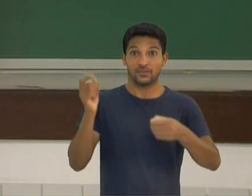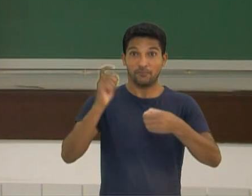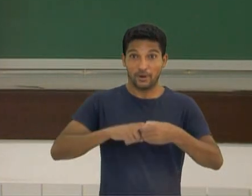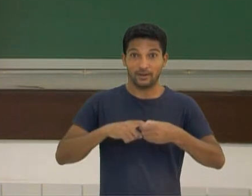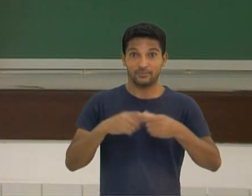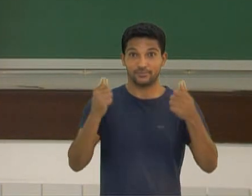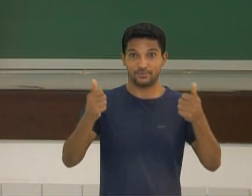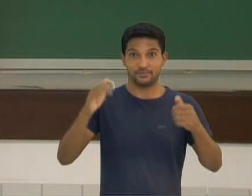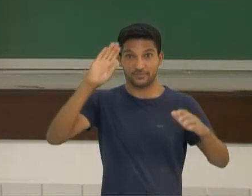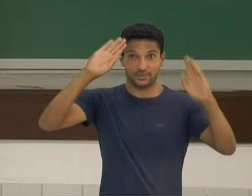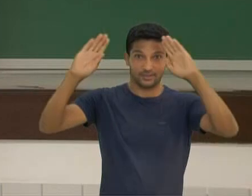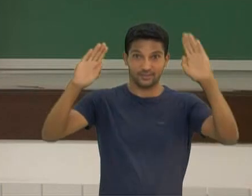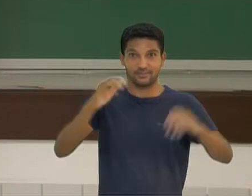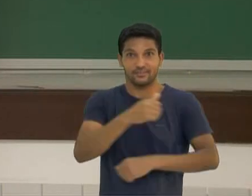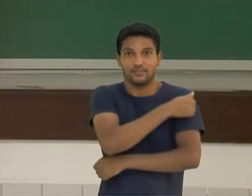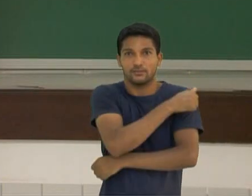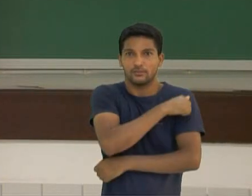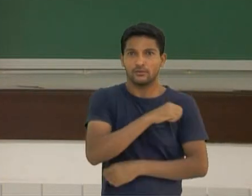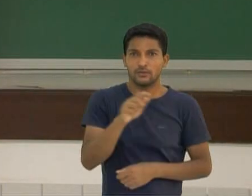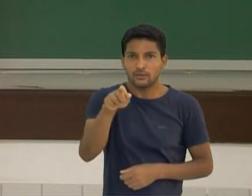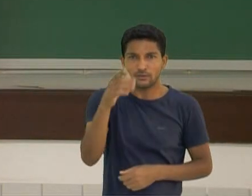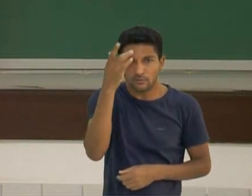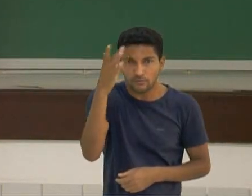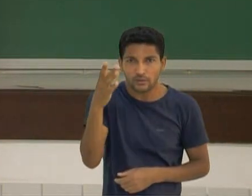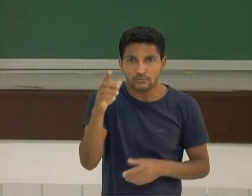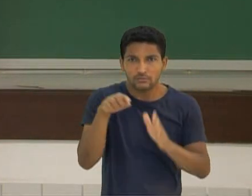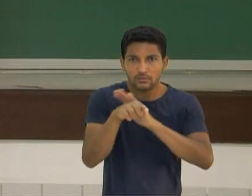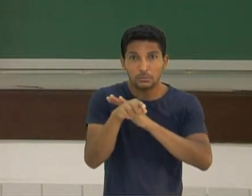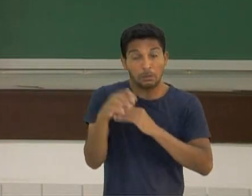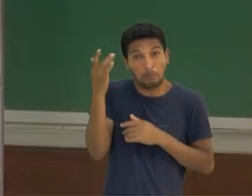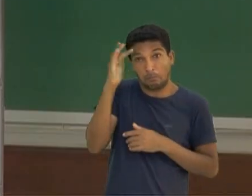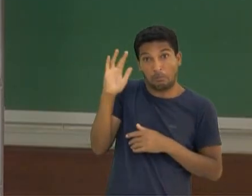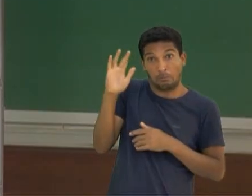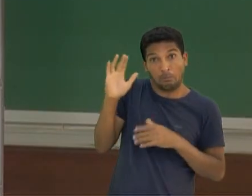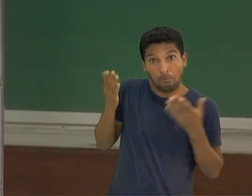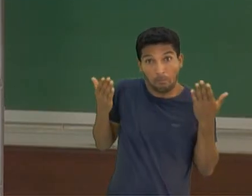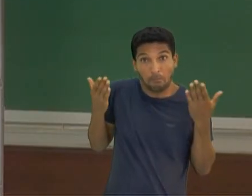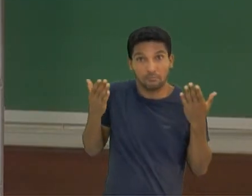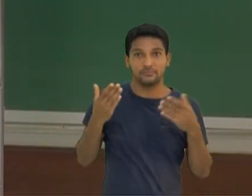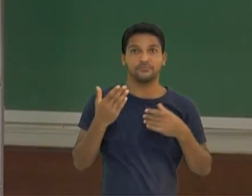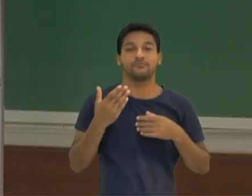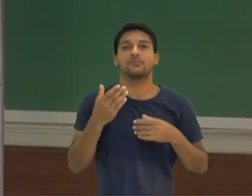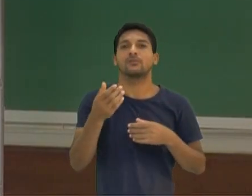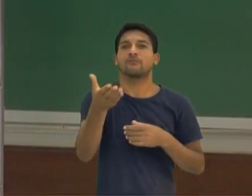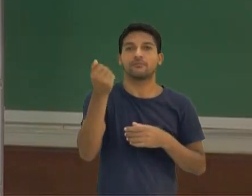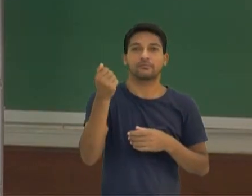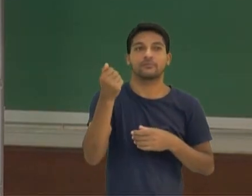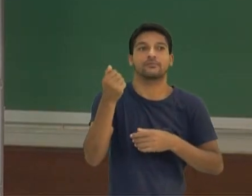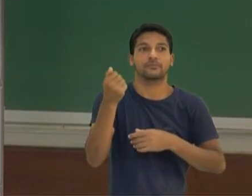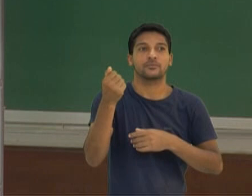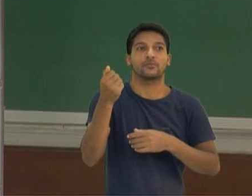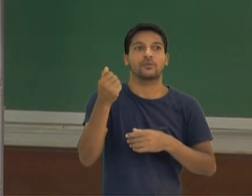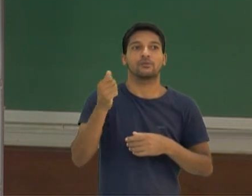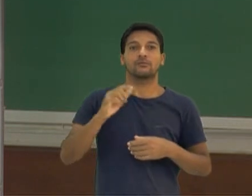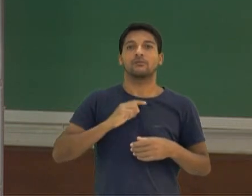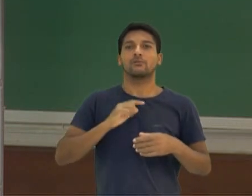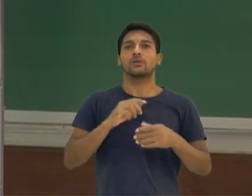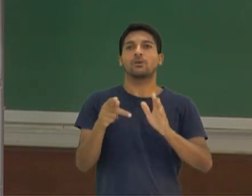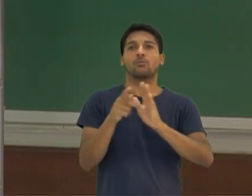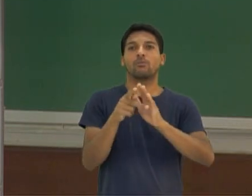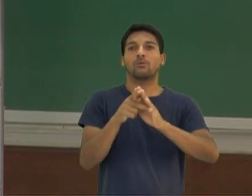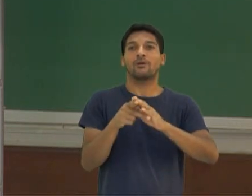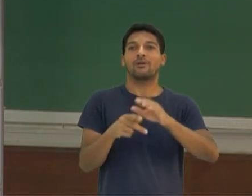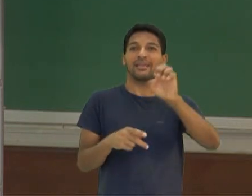Voltamos, senhoras e senhores. Fácil essa? Não? Não sei, professor. Vamos lá. Então, eu tenho uma indústria de fabricação de metanol e uma